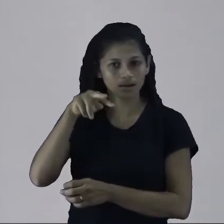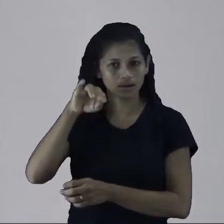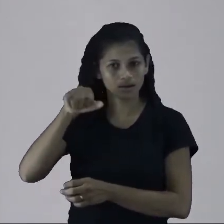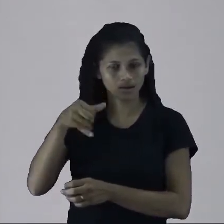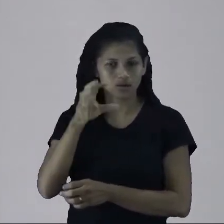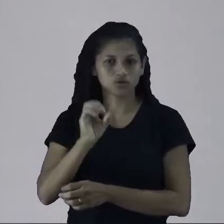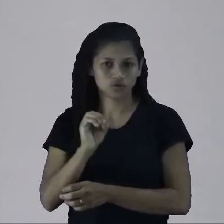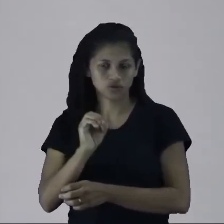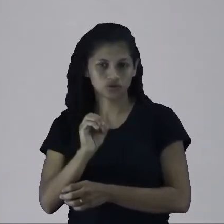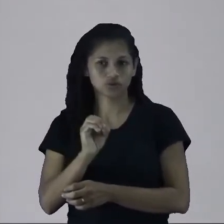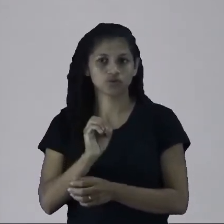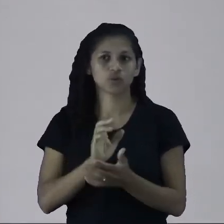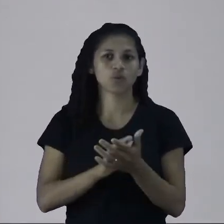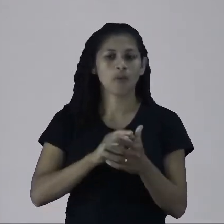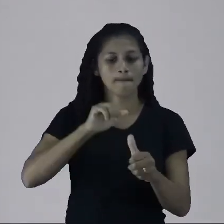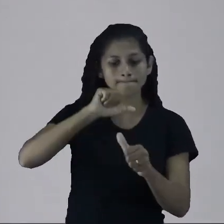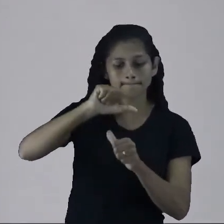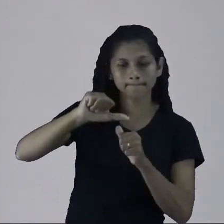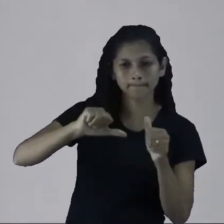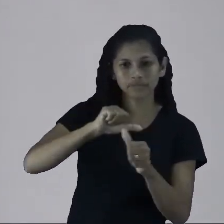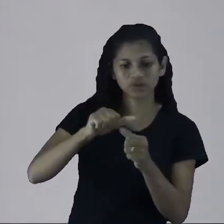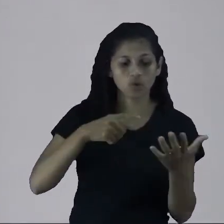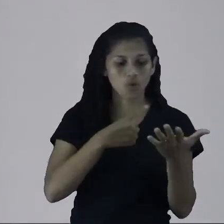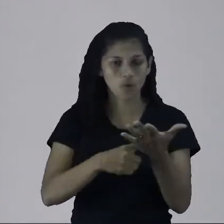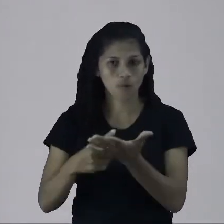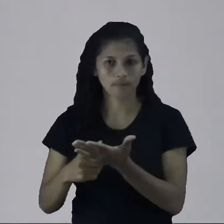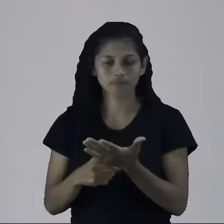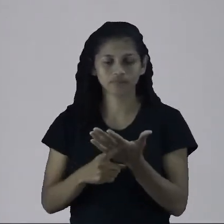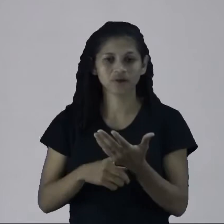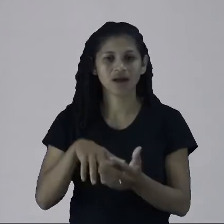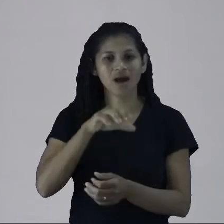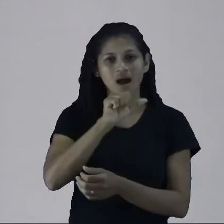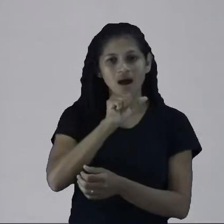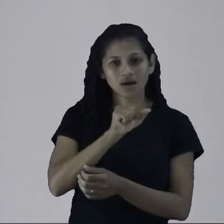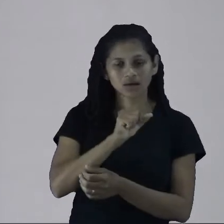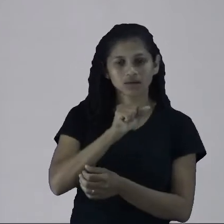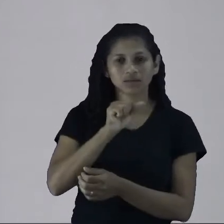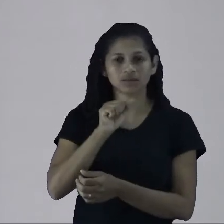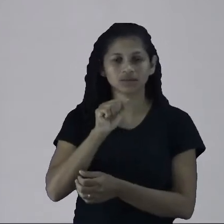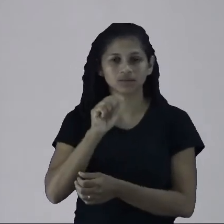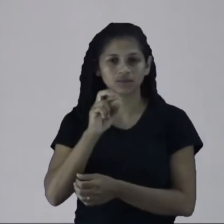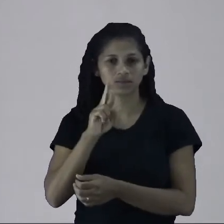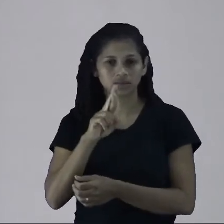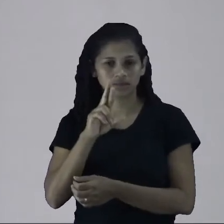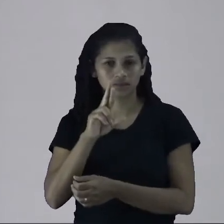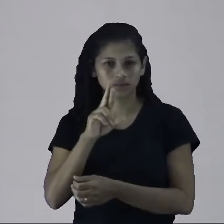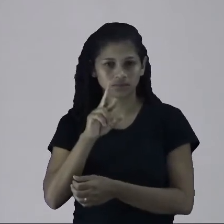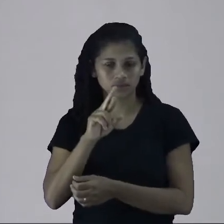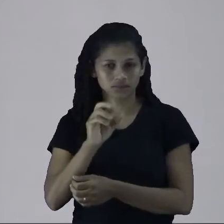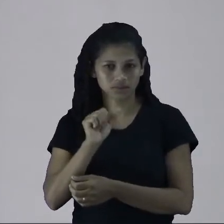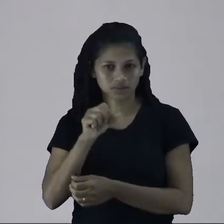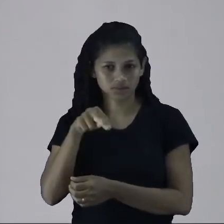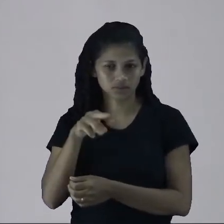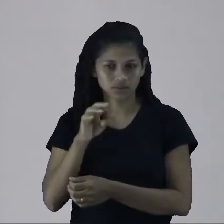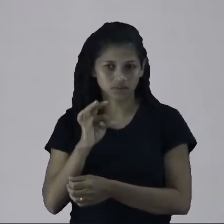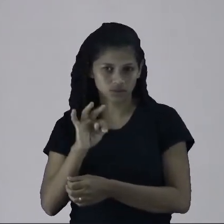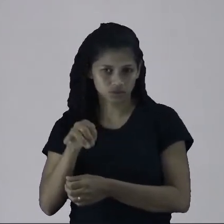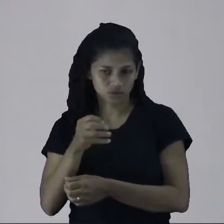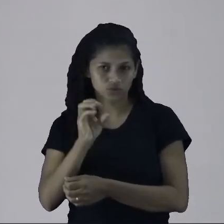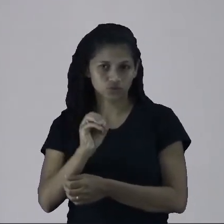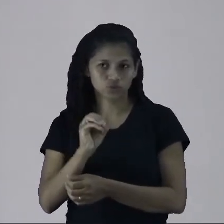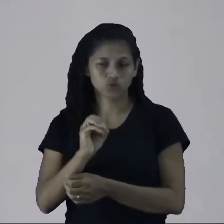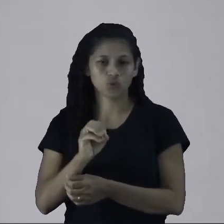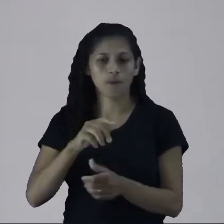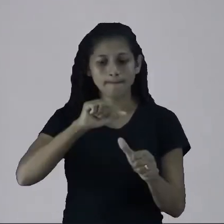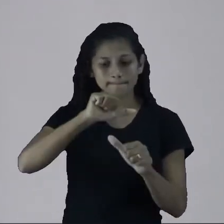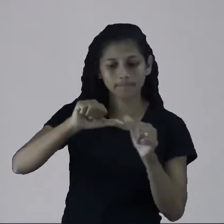permutação. O arranjo e combinação são muito parecidos. Arranjo e combinação são muito parecidos. O que vai diferenciar